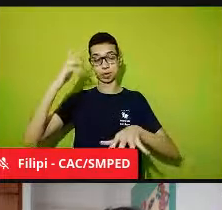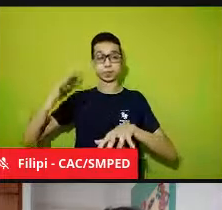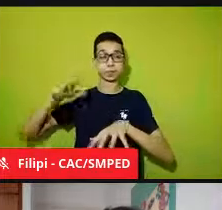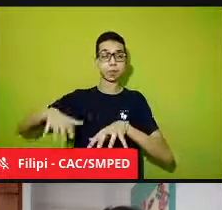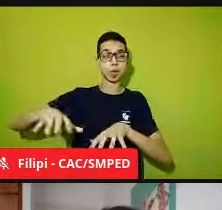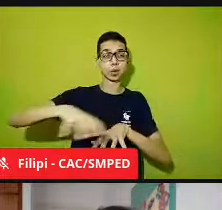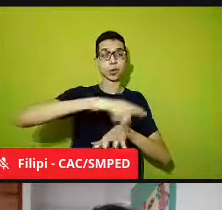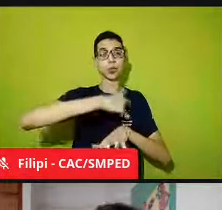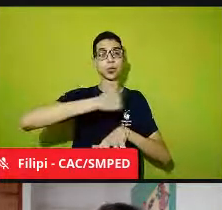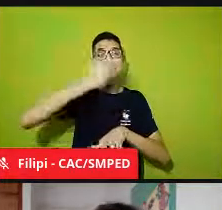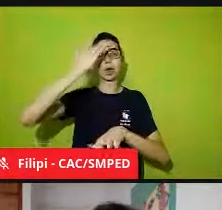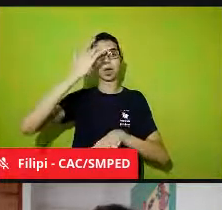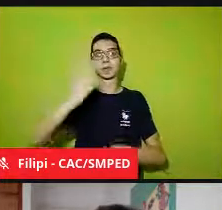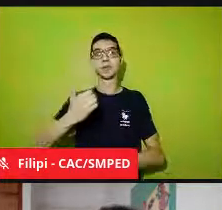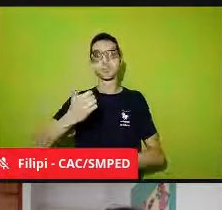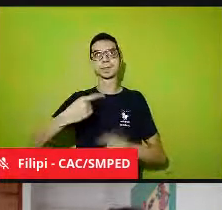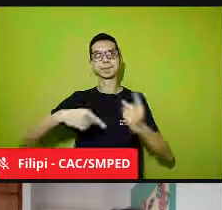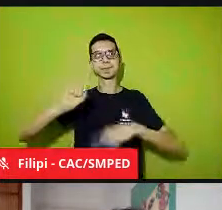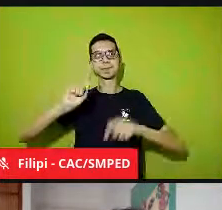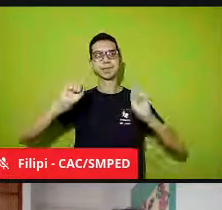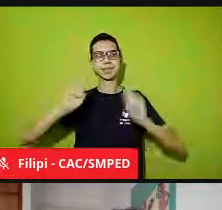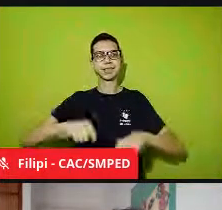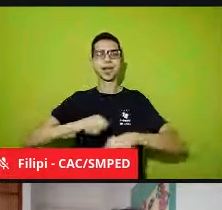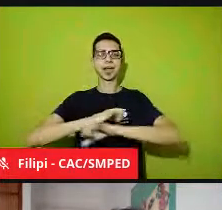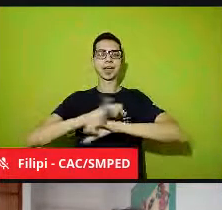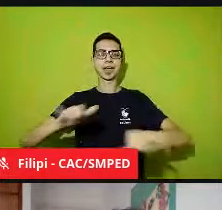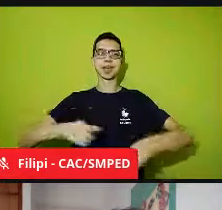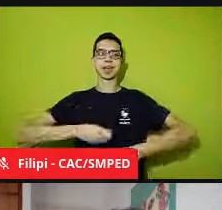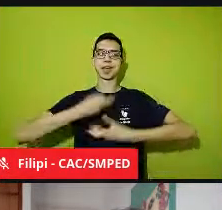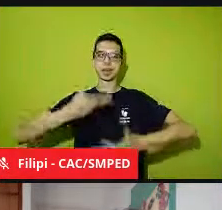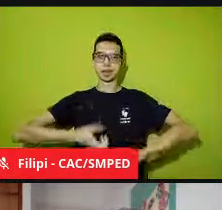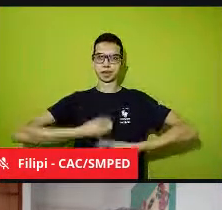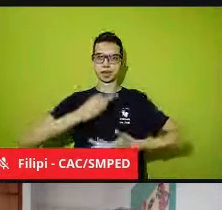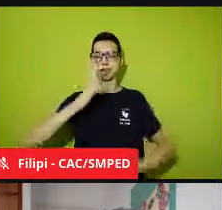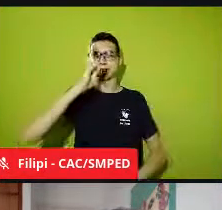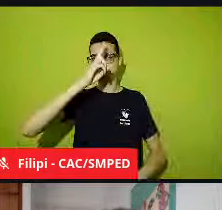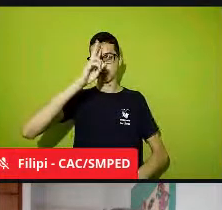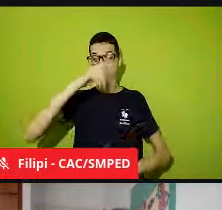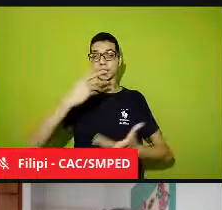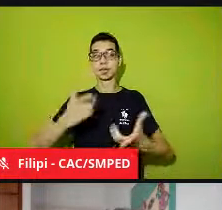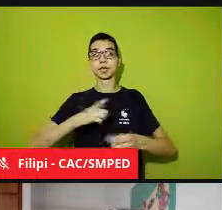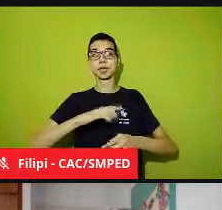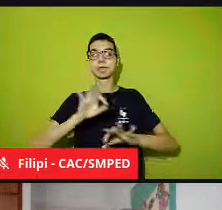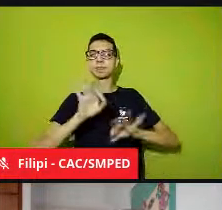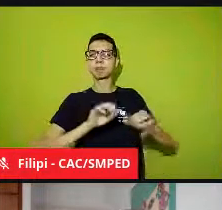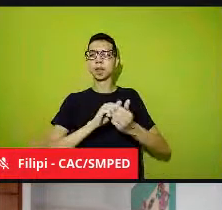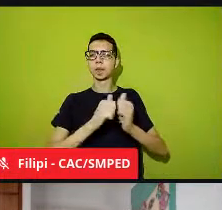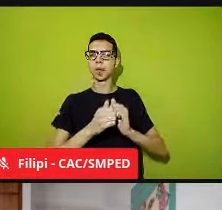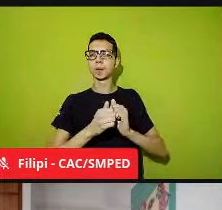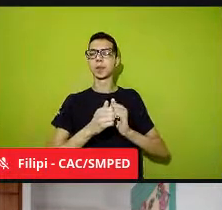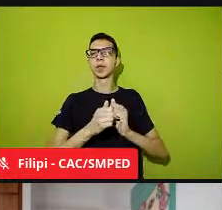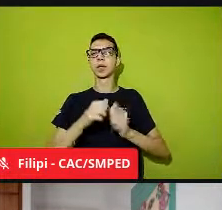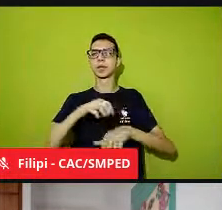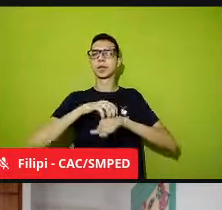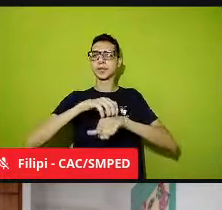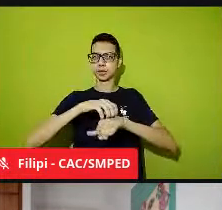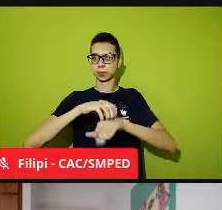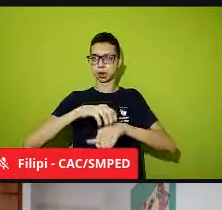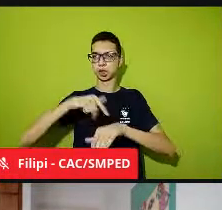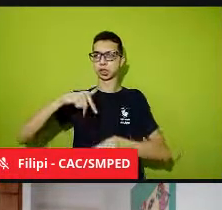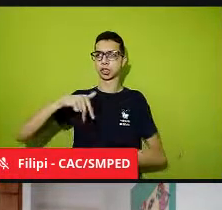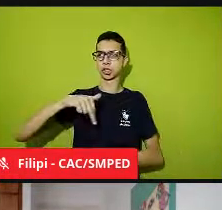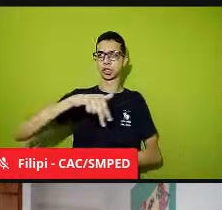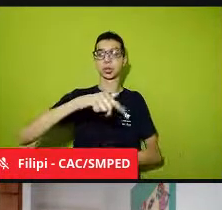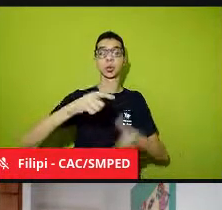para isso, né? Então, a gente estruturou umas linhas de transporte a pé nesses dois territórios aqui. Bem aqui